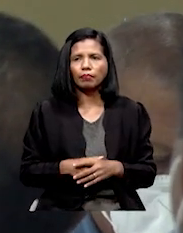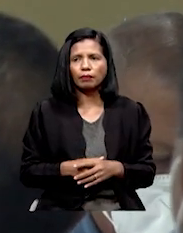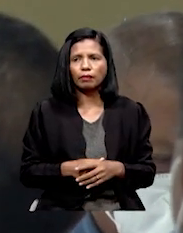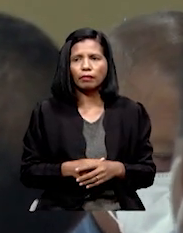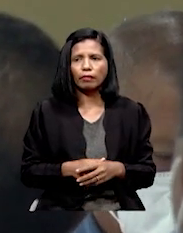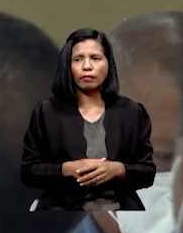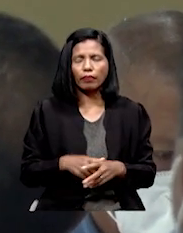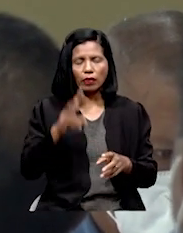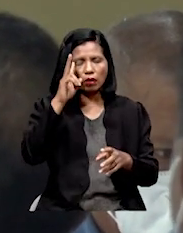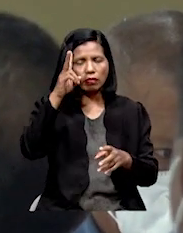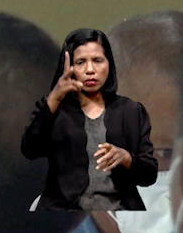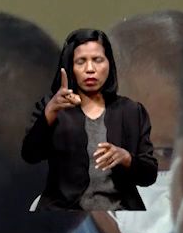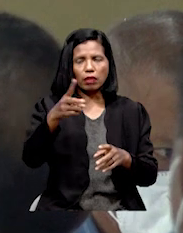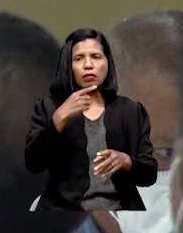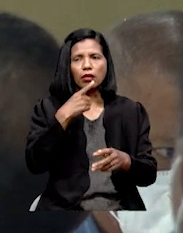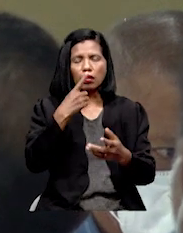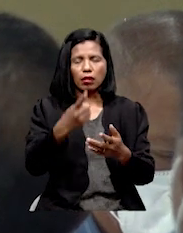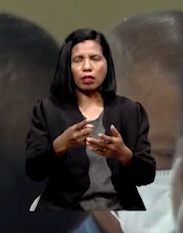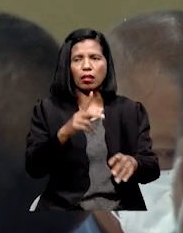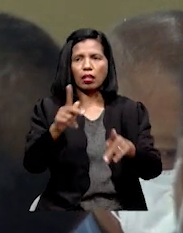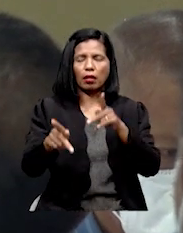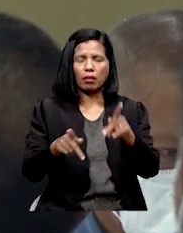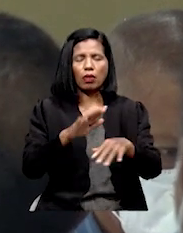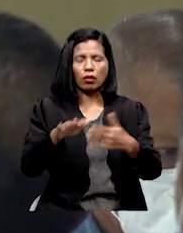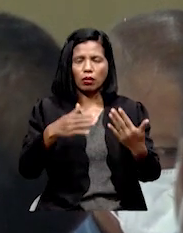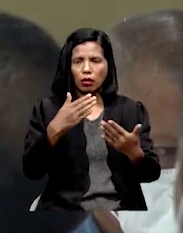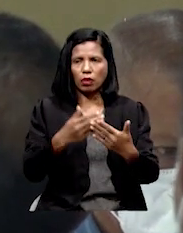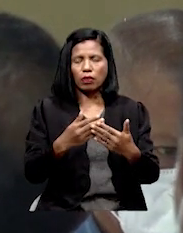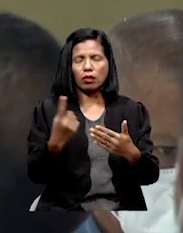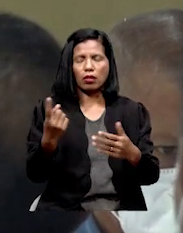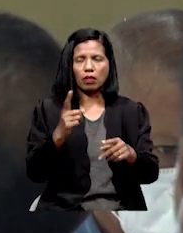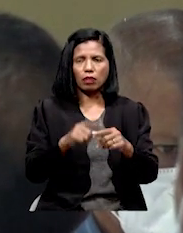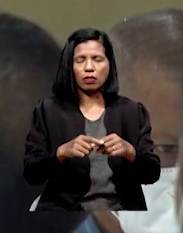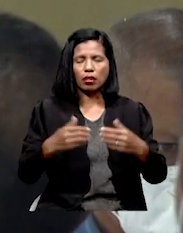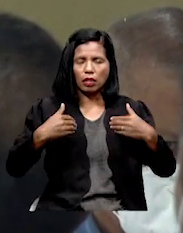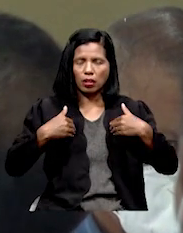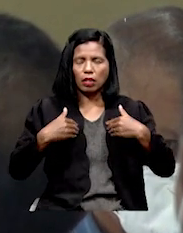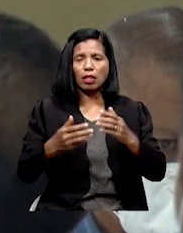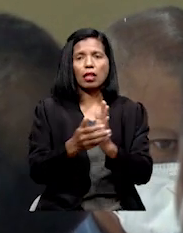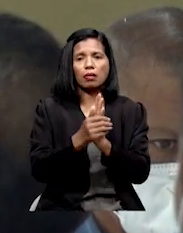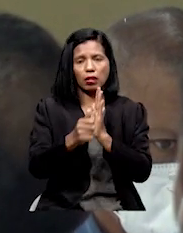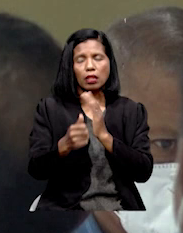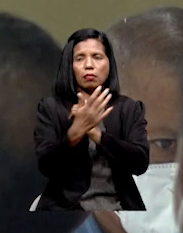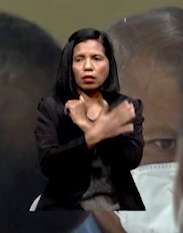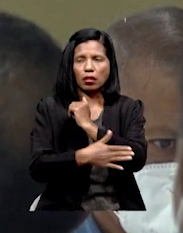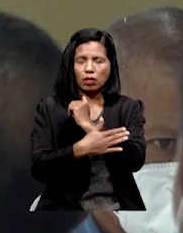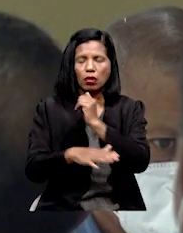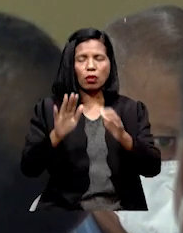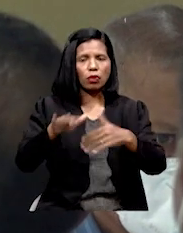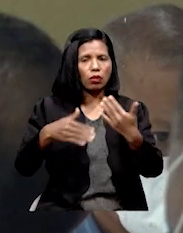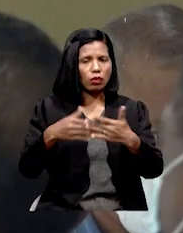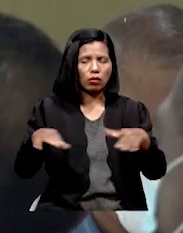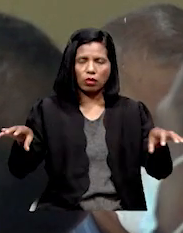Uma visão que pretende de forma faseada e adaptada as capacidades do país, estender todos os